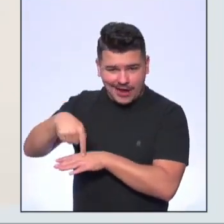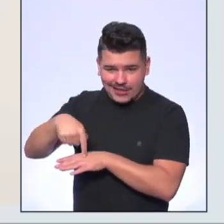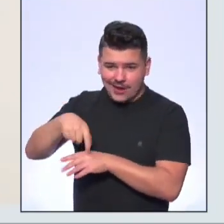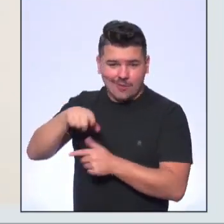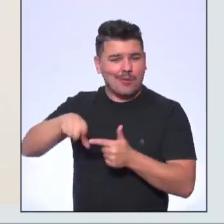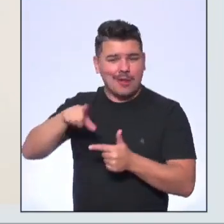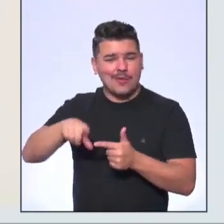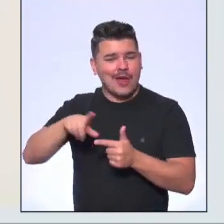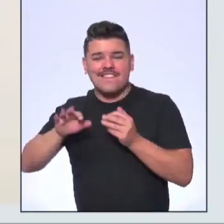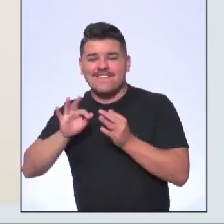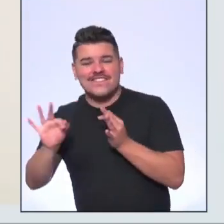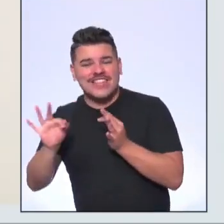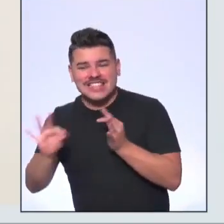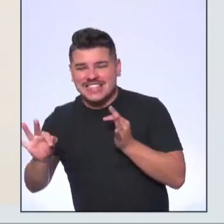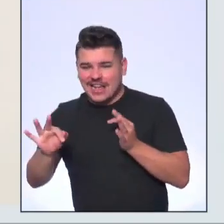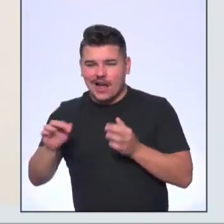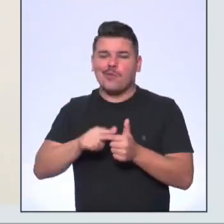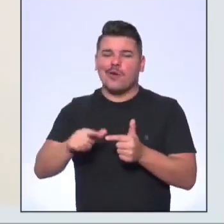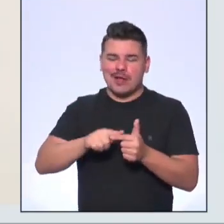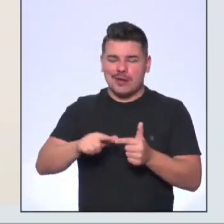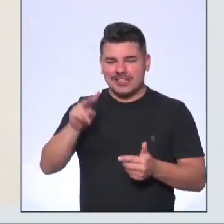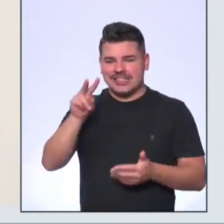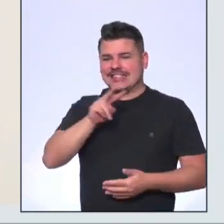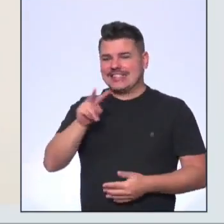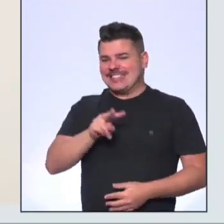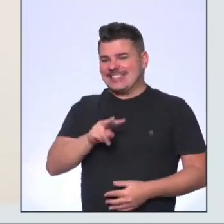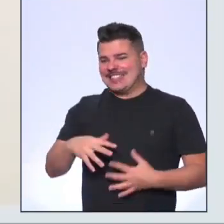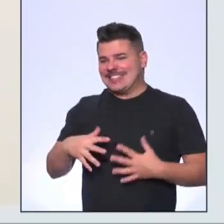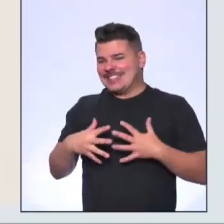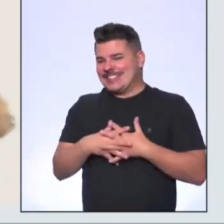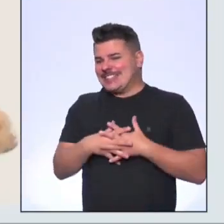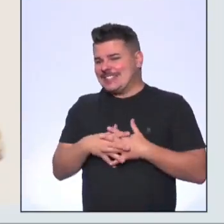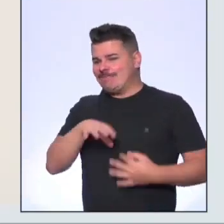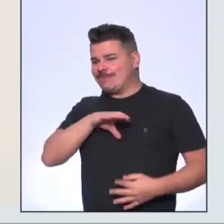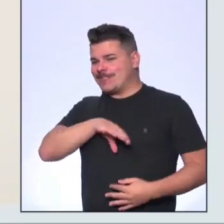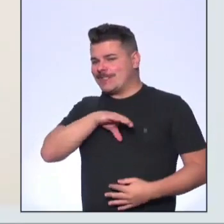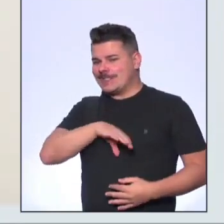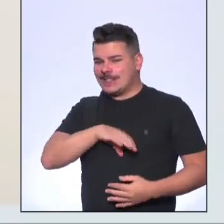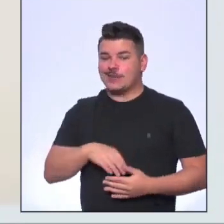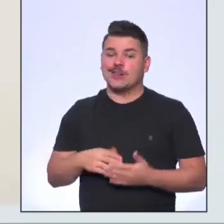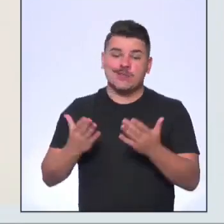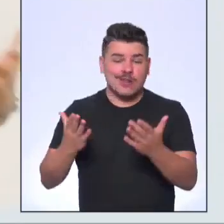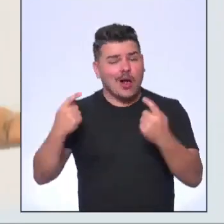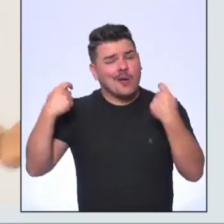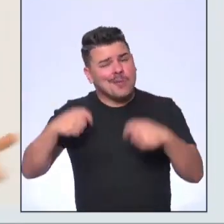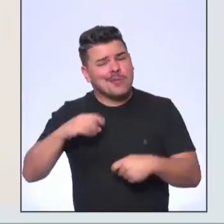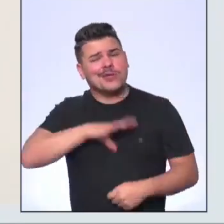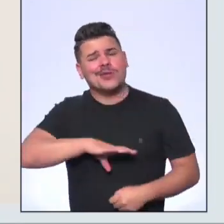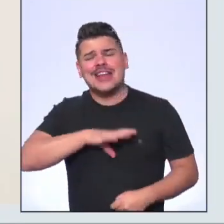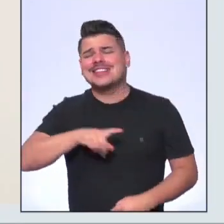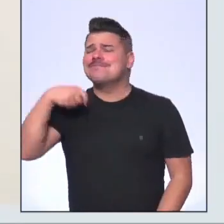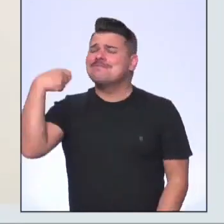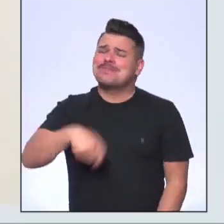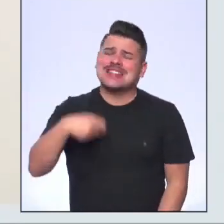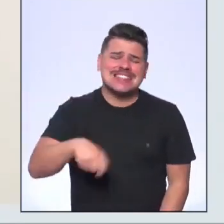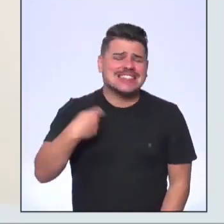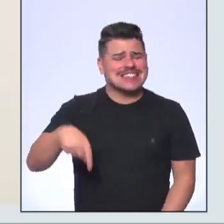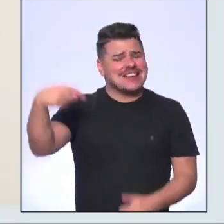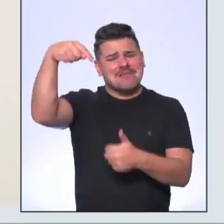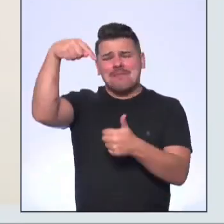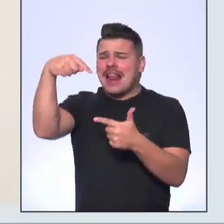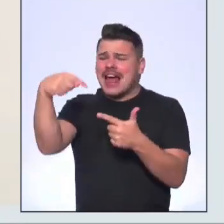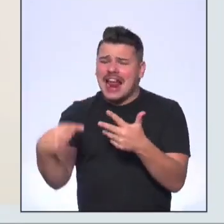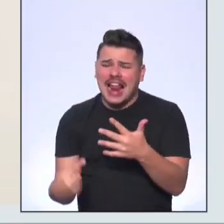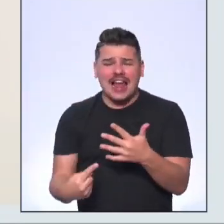na física, estava no português. Português é necessário para todas as outras disciplinas. Por isso que ele sempre tem